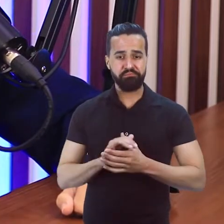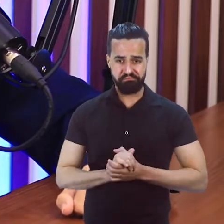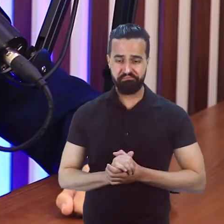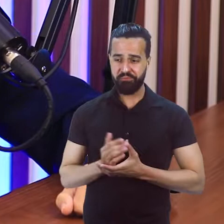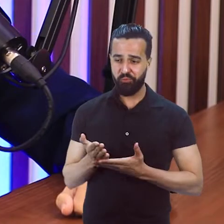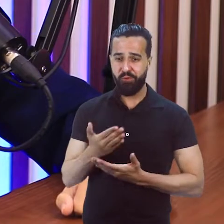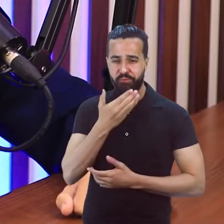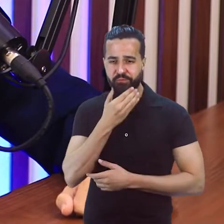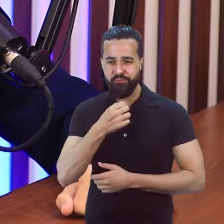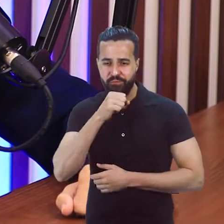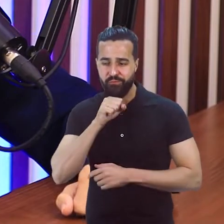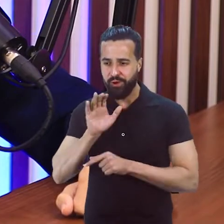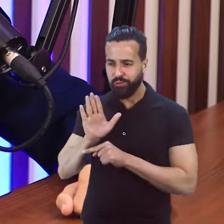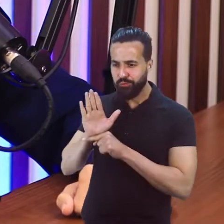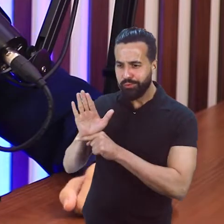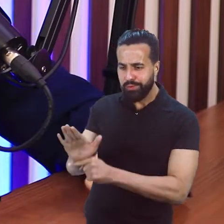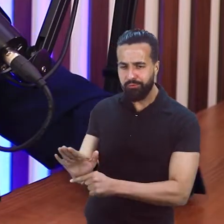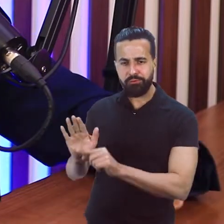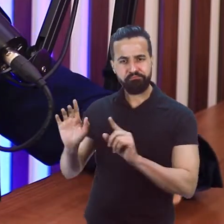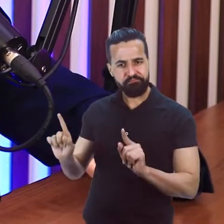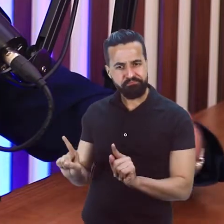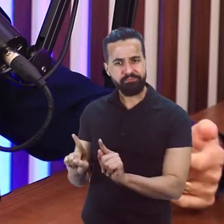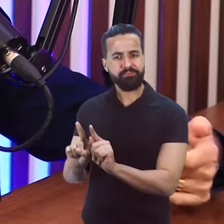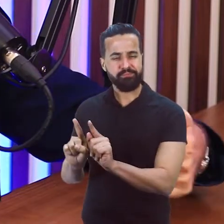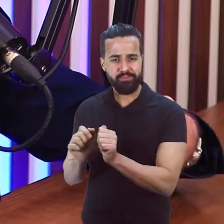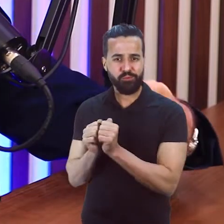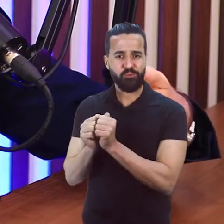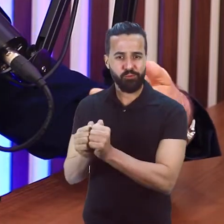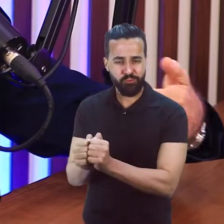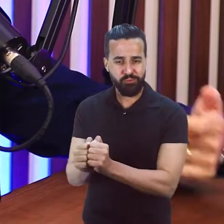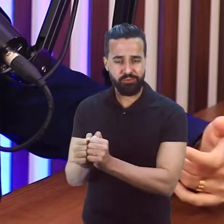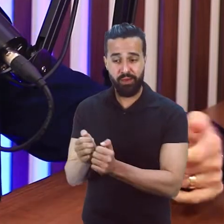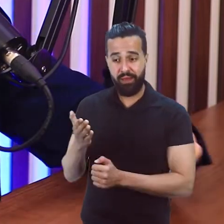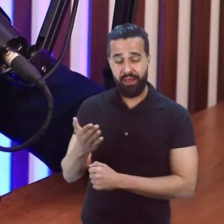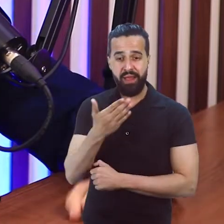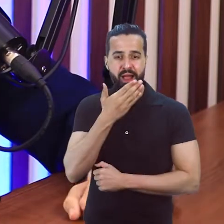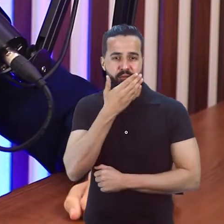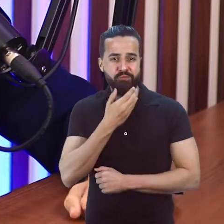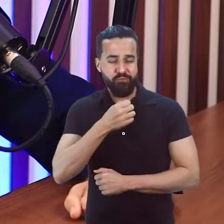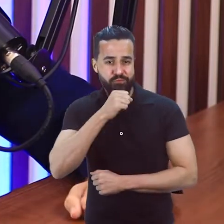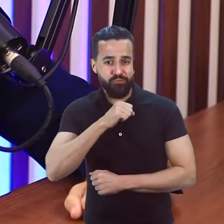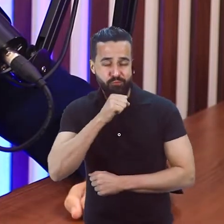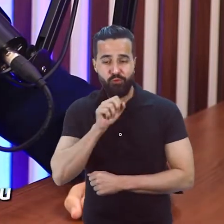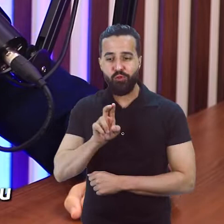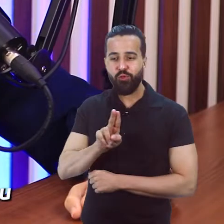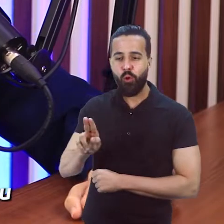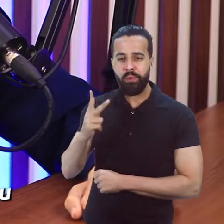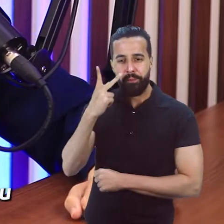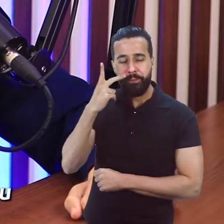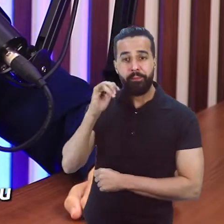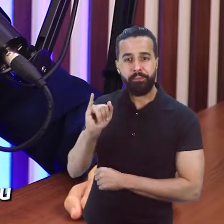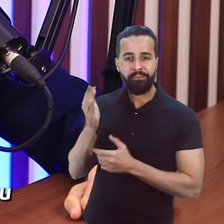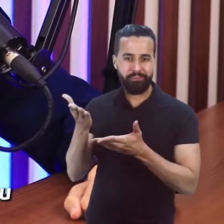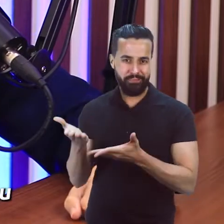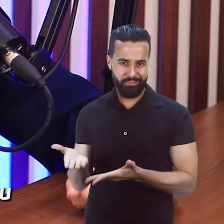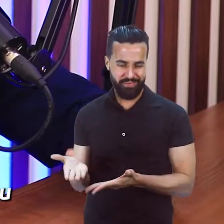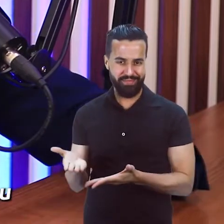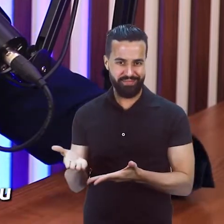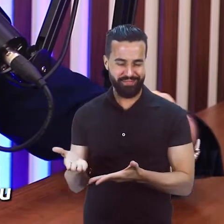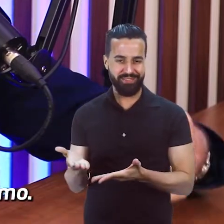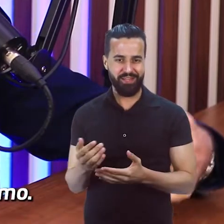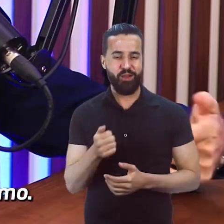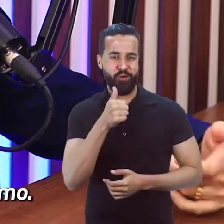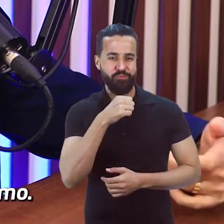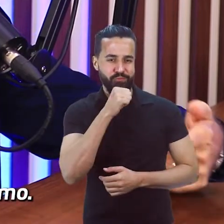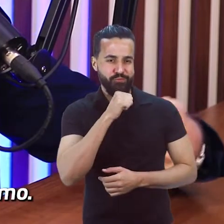colado como carne e unha mesmo. Inclusive, eu o chamo de pai, a minha avó de mãe, né? Tenho eles realmente como não